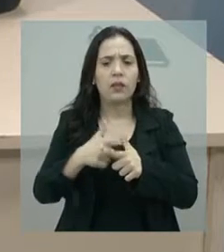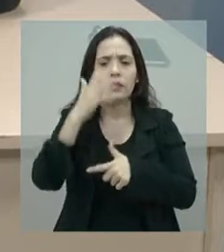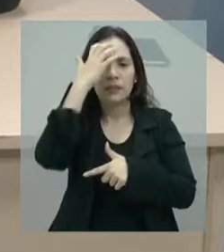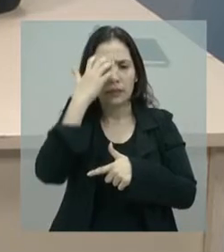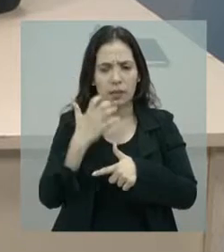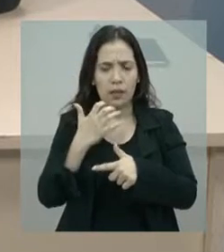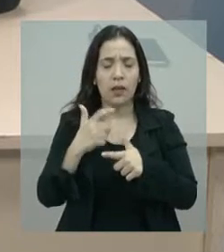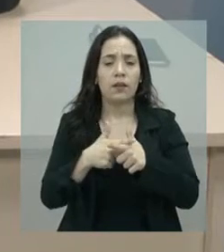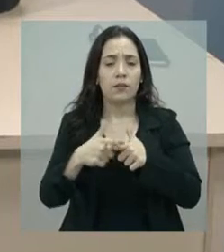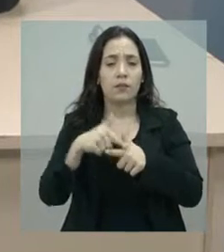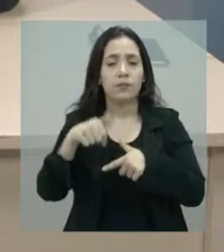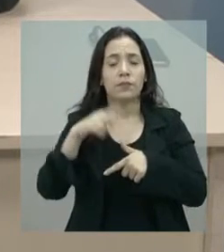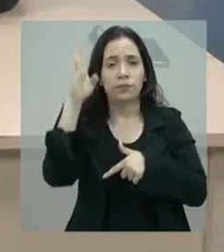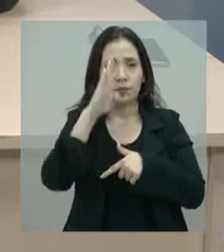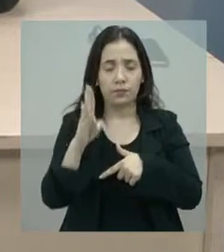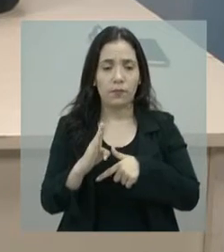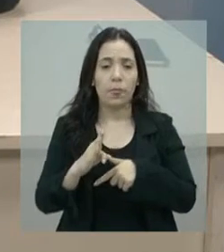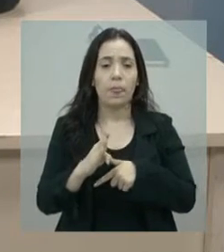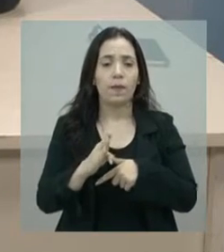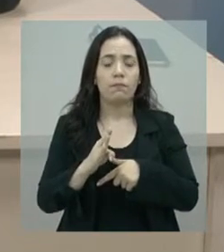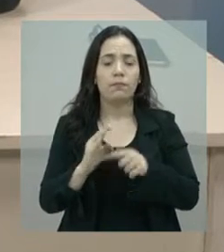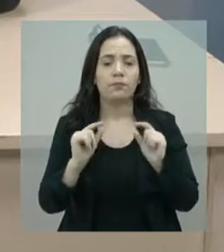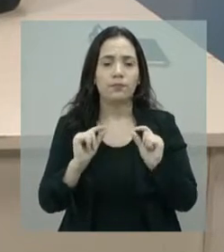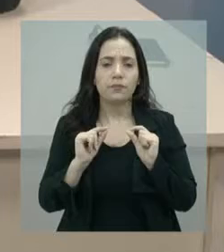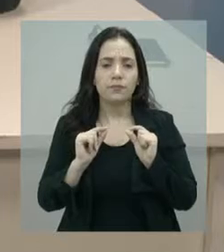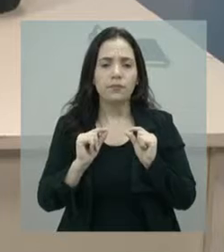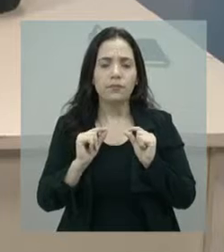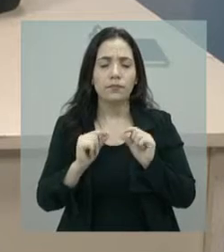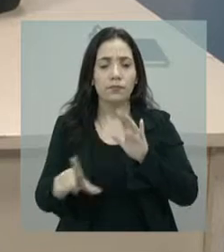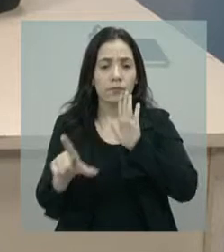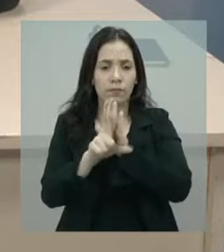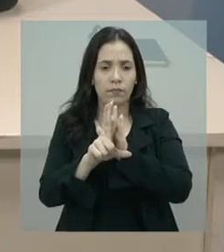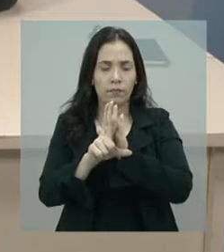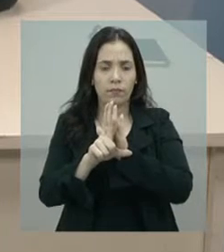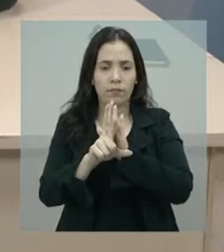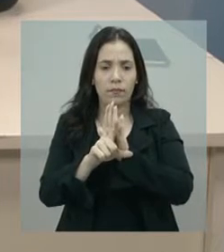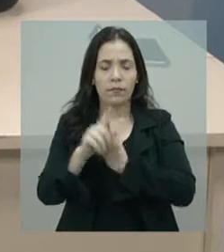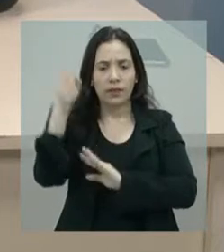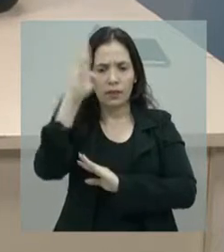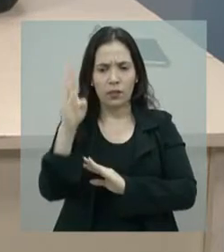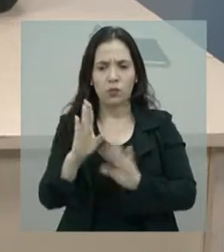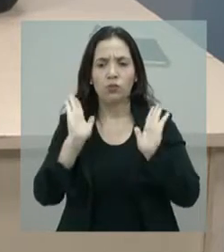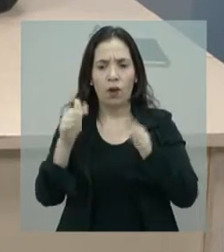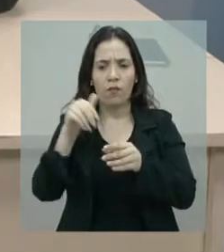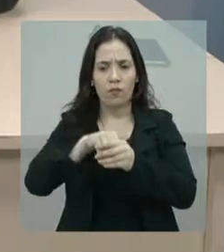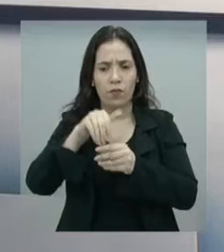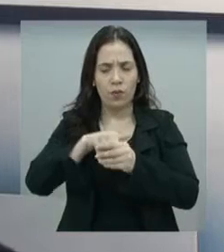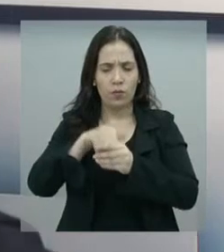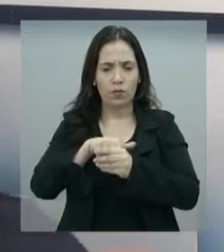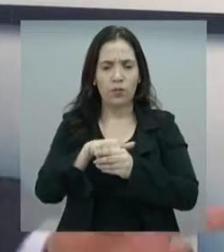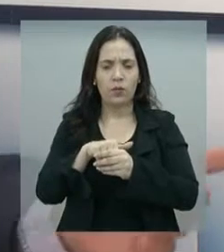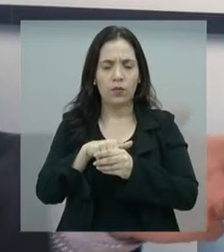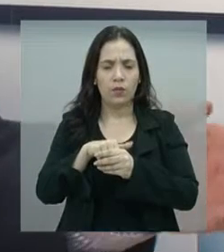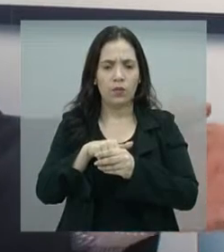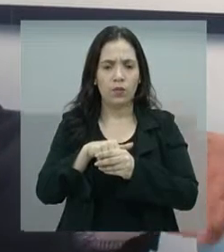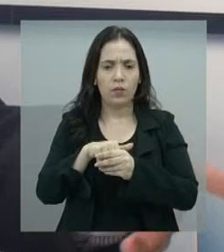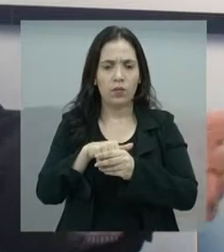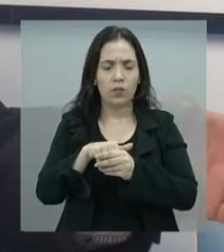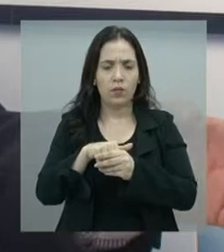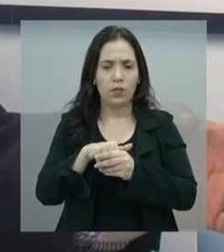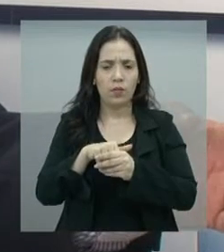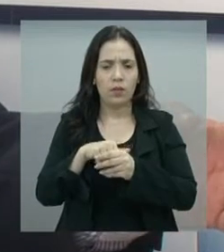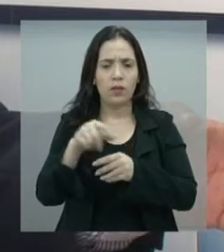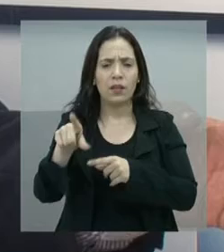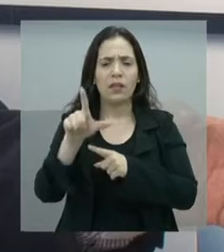sério nesse país. Já era para ter acontecido. Tem uma lei nacional aí, foi votada há um tempo atrás, que era para ter acabado com